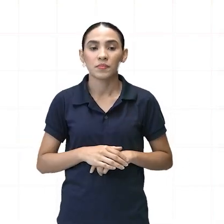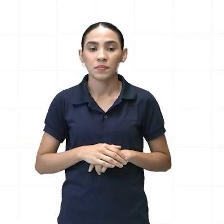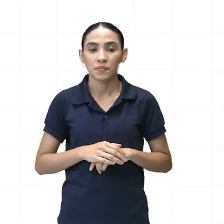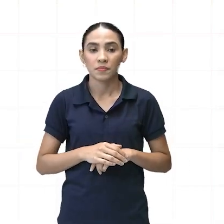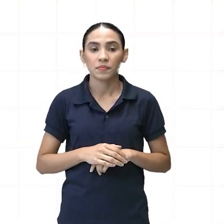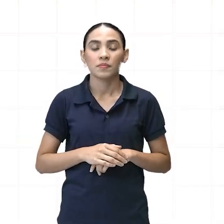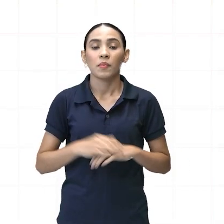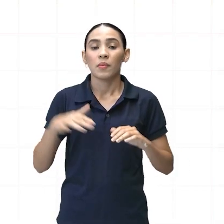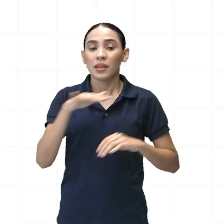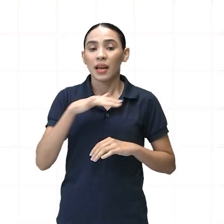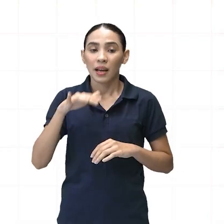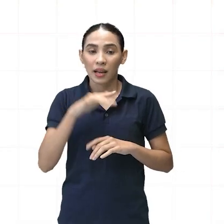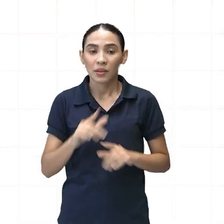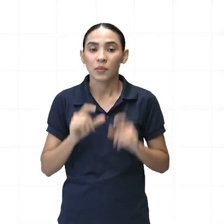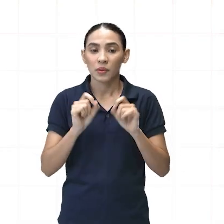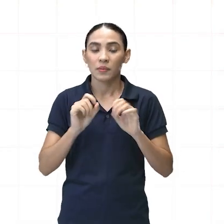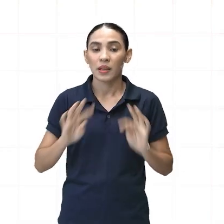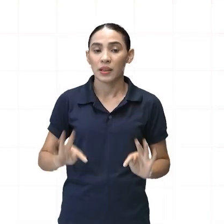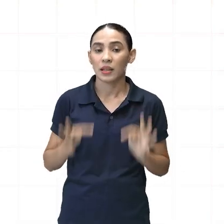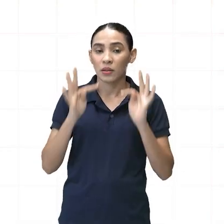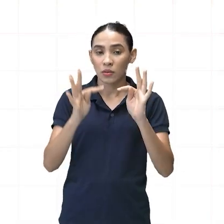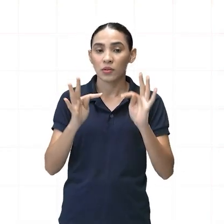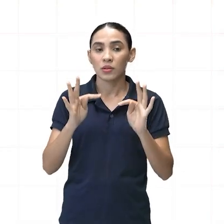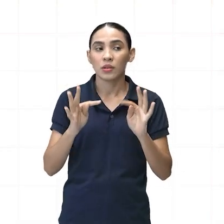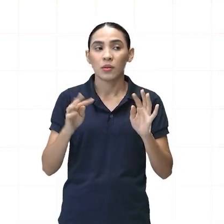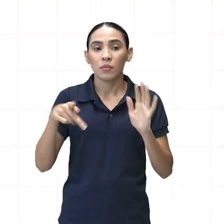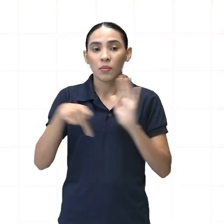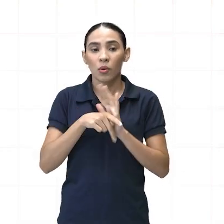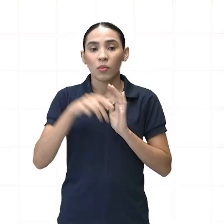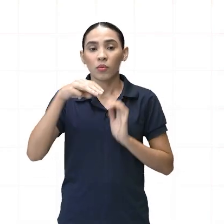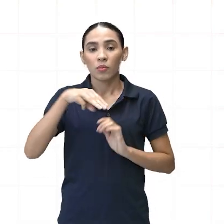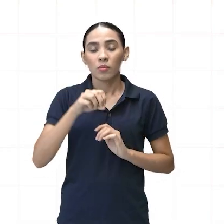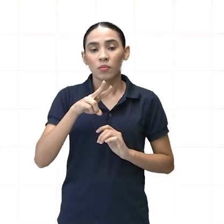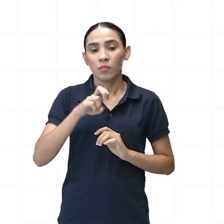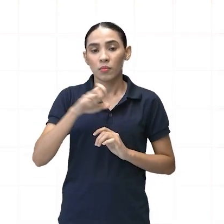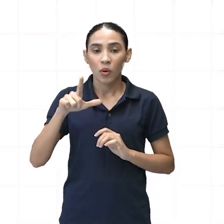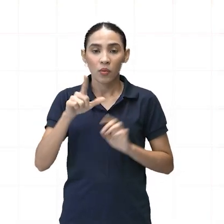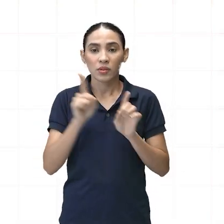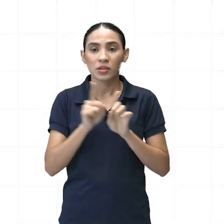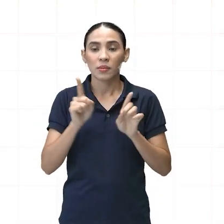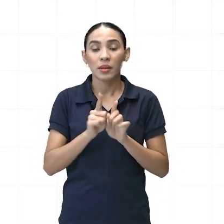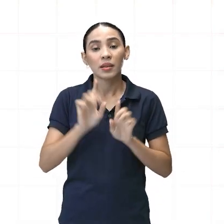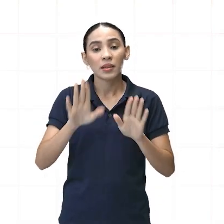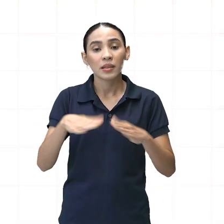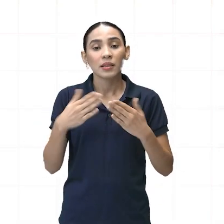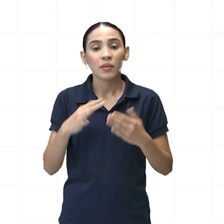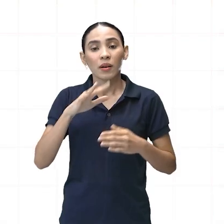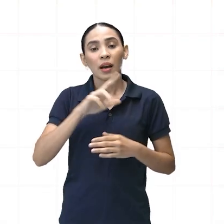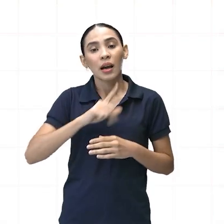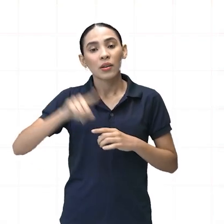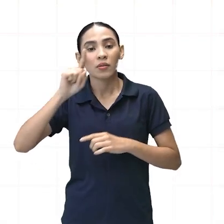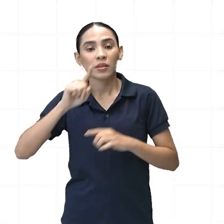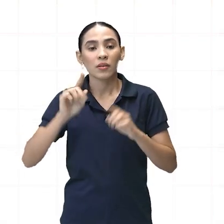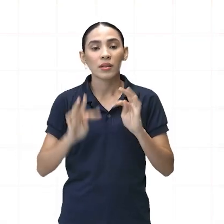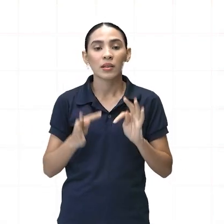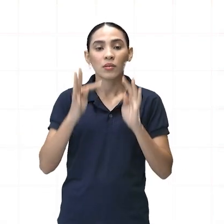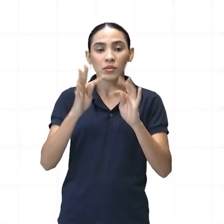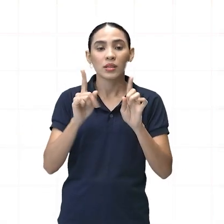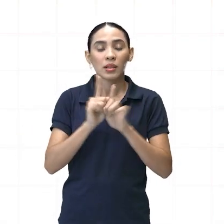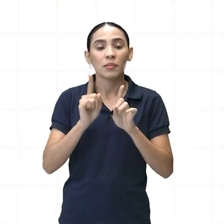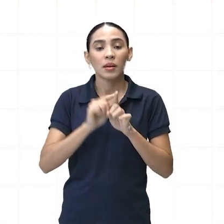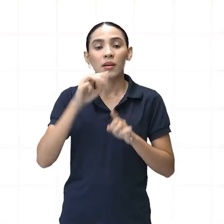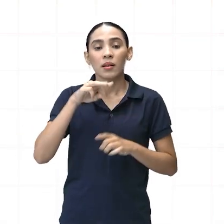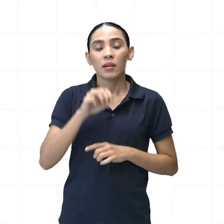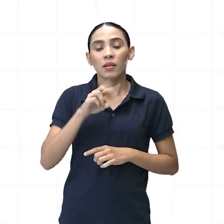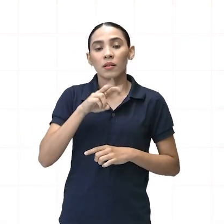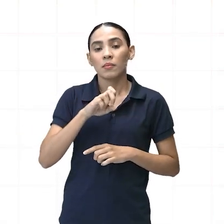né, da parte da tecnologia dos serviços móveis, né? Então, a inovação e a tecnologia